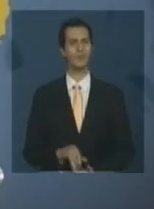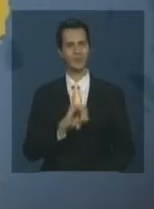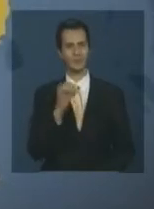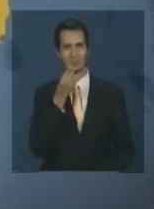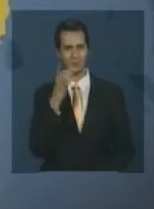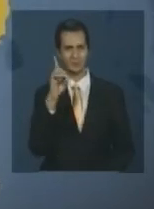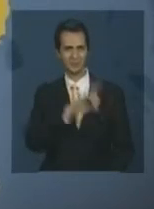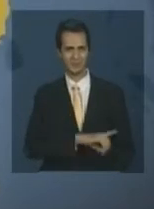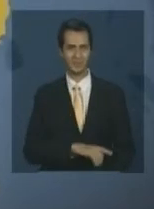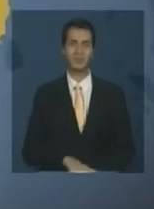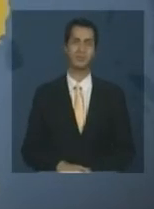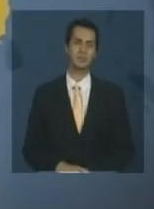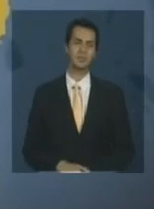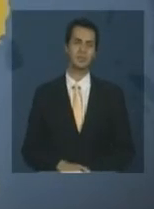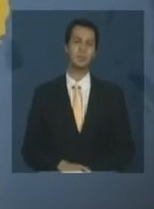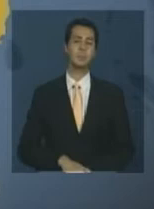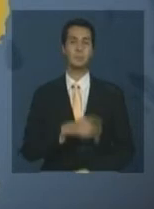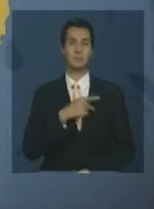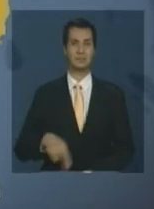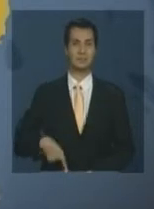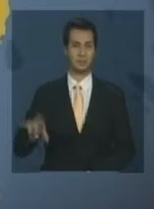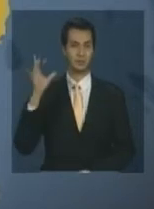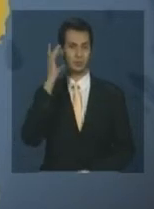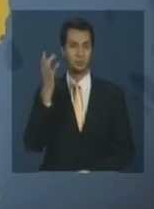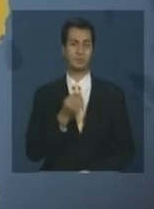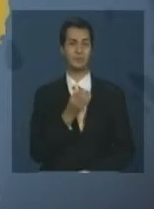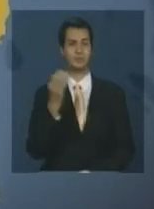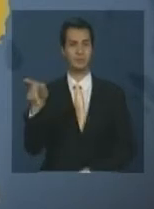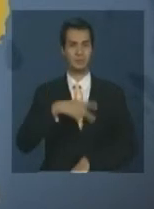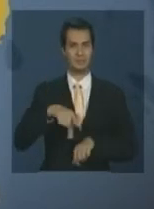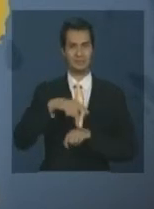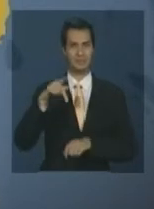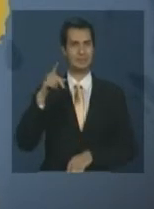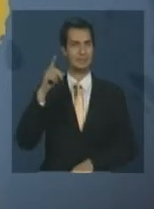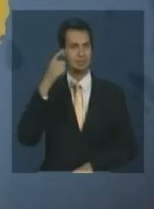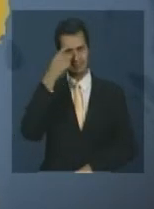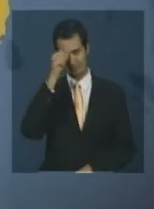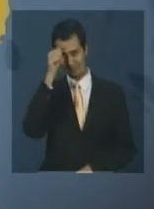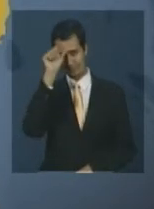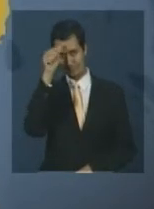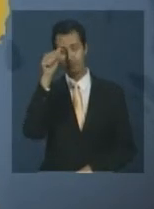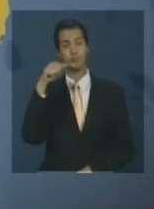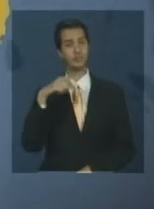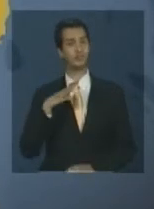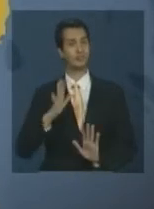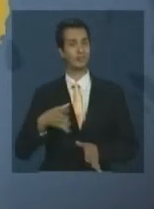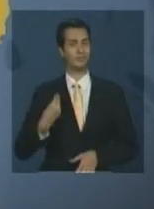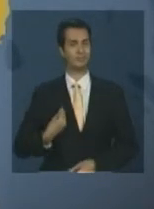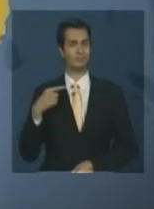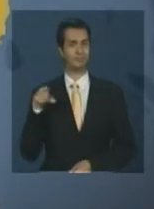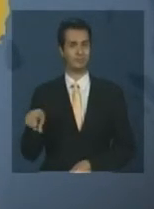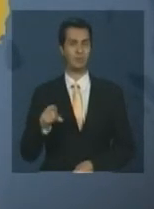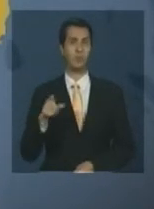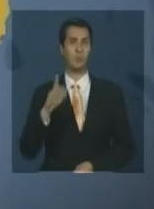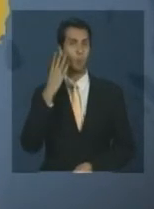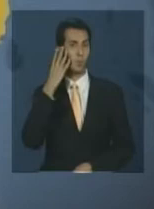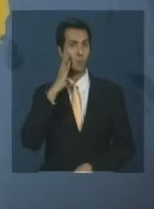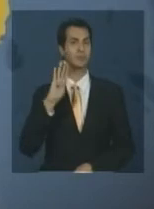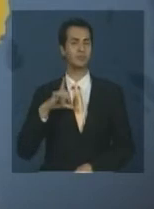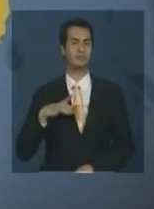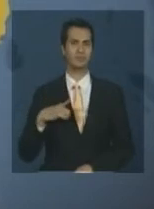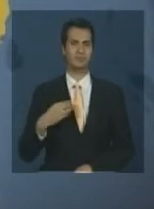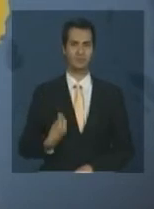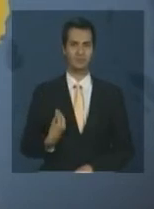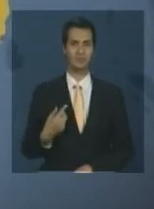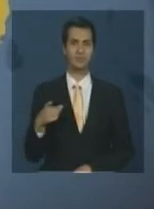Bom dia. No quarto dia de visita à Índia, a presidenta Dilma Rousseff participou da cerimônia oficial de chegada ao país, visitou o memorial